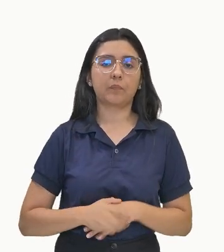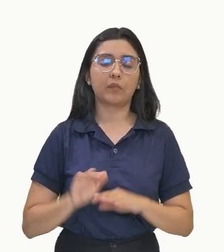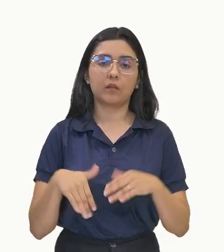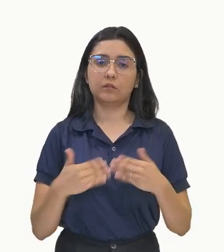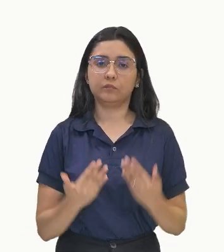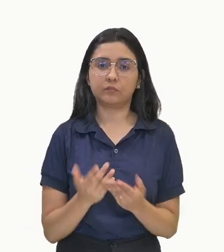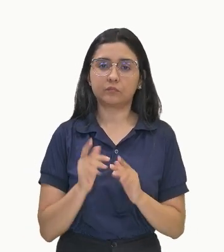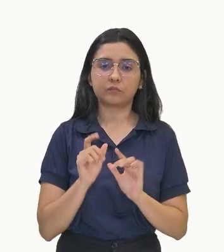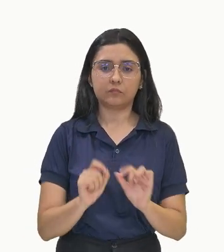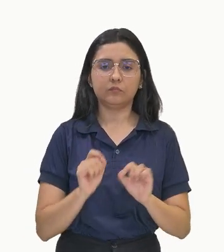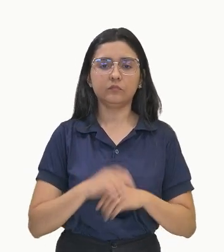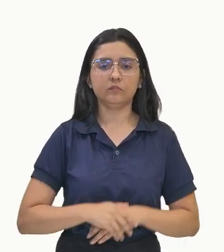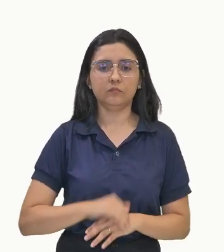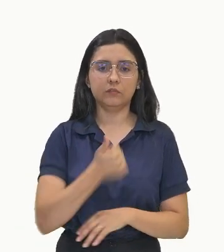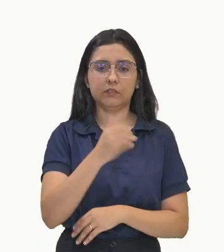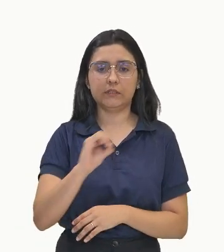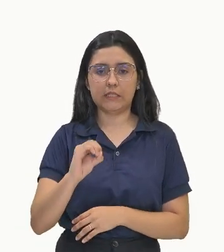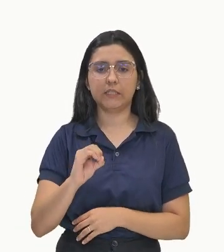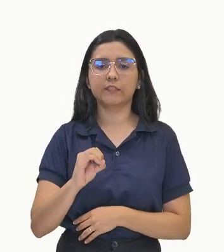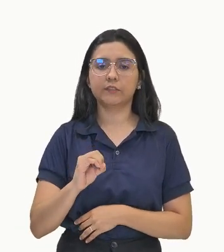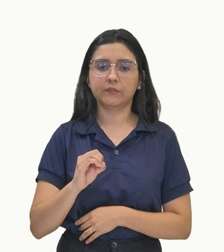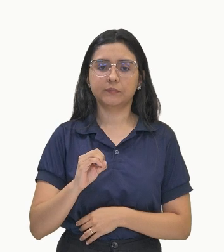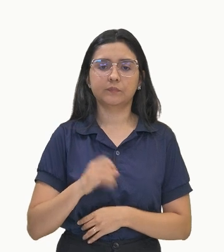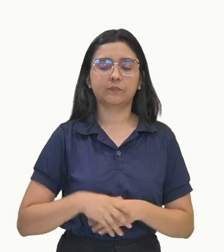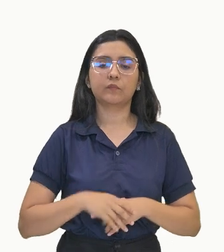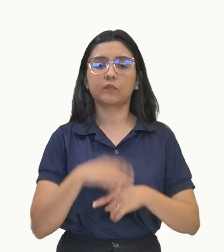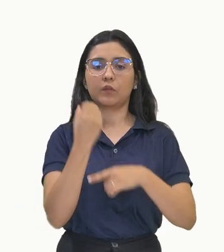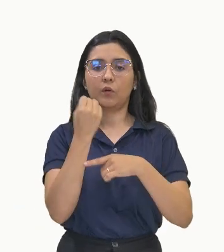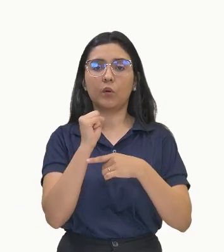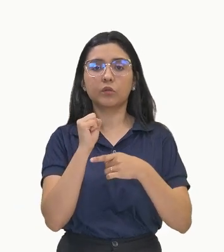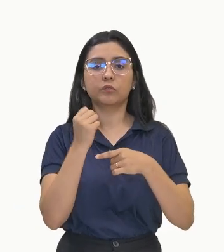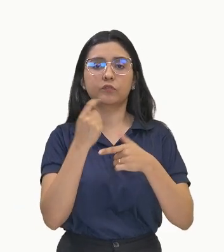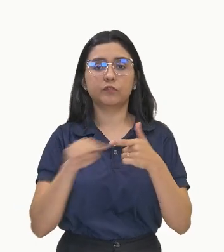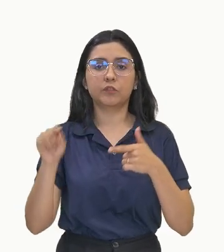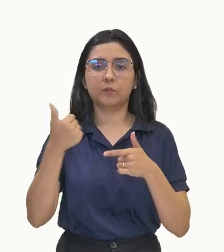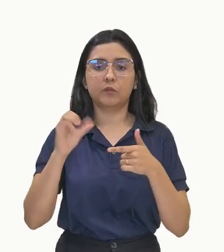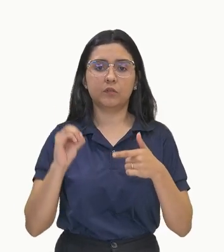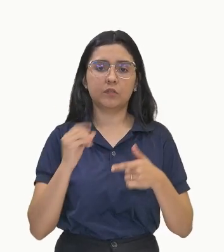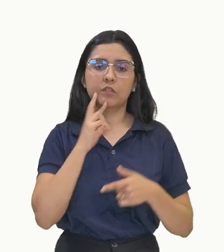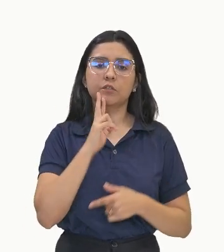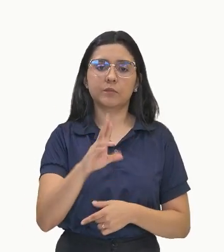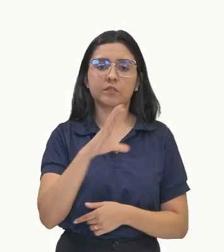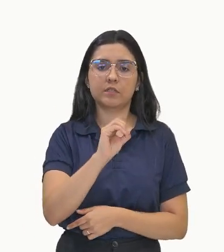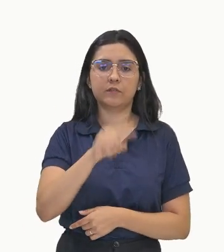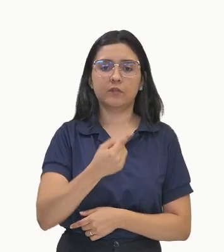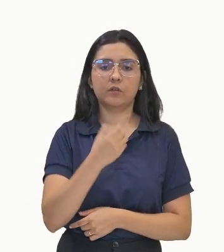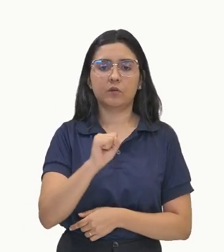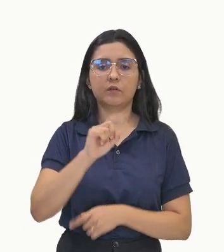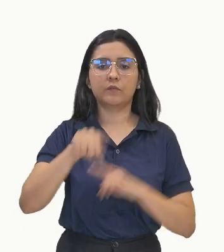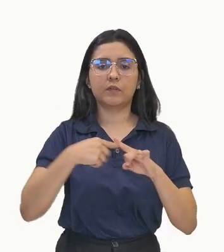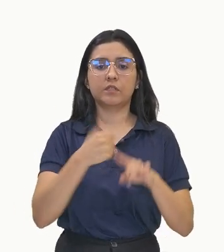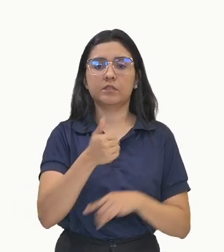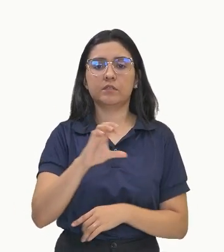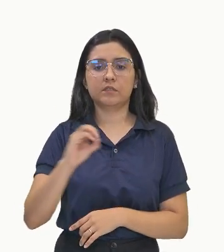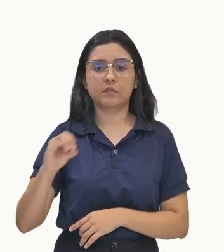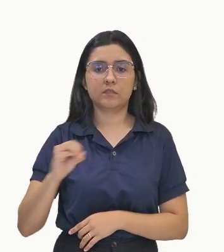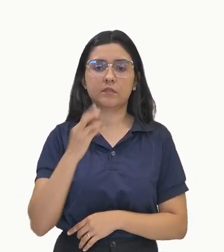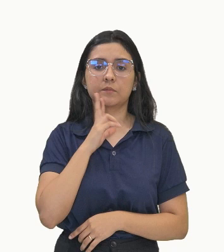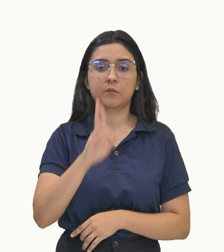Então, 10, né, 8 dividido por 10 vai dar 0,8 vezes 100 vai